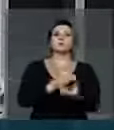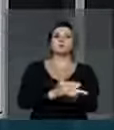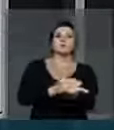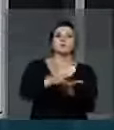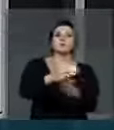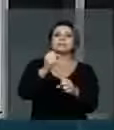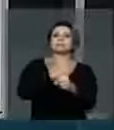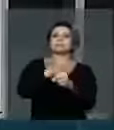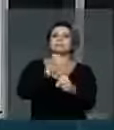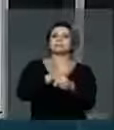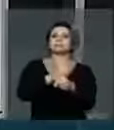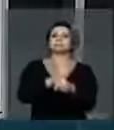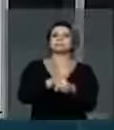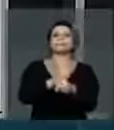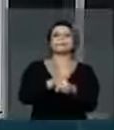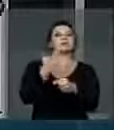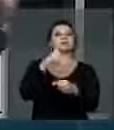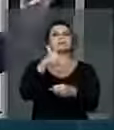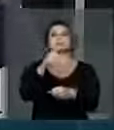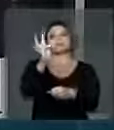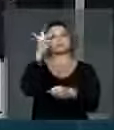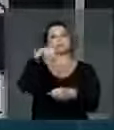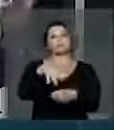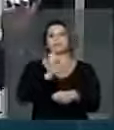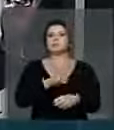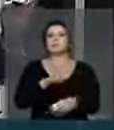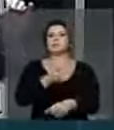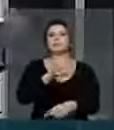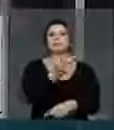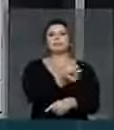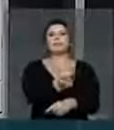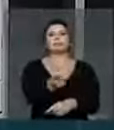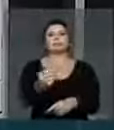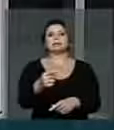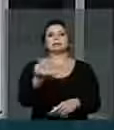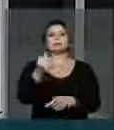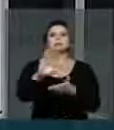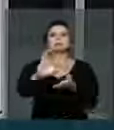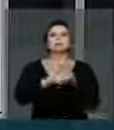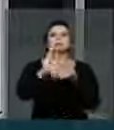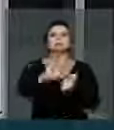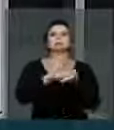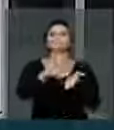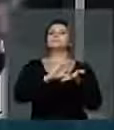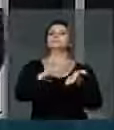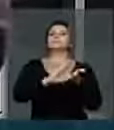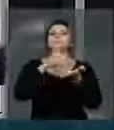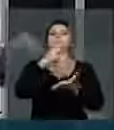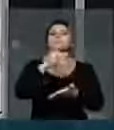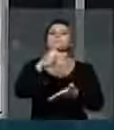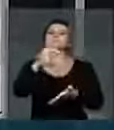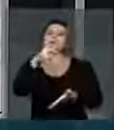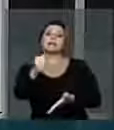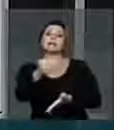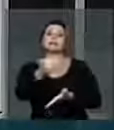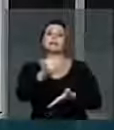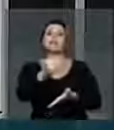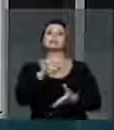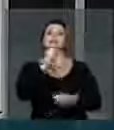inacabadas. Com o orçamento impositivo, nós temos o PPA, que é um plano plurianual,